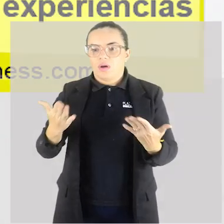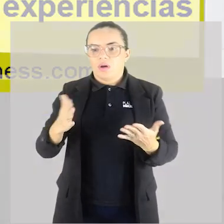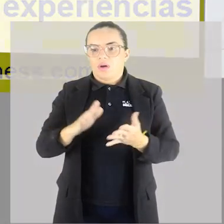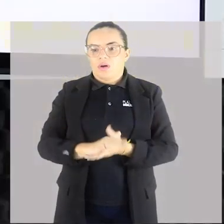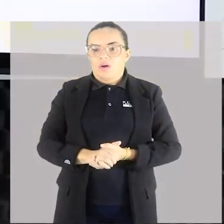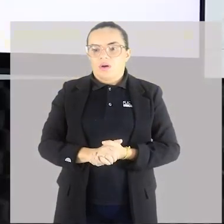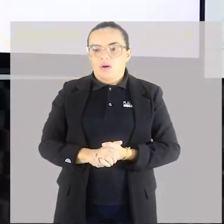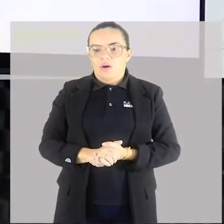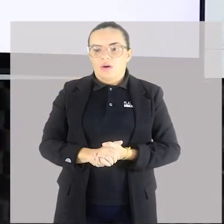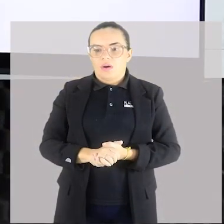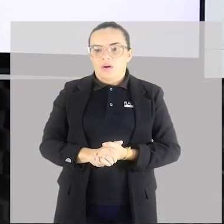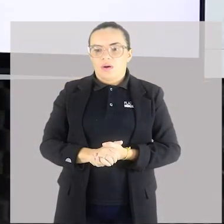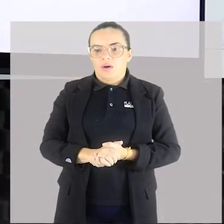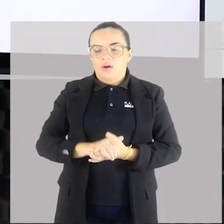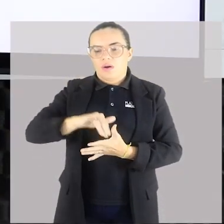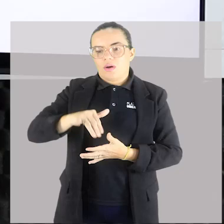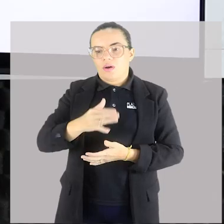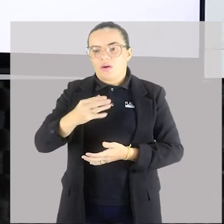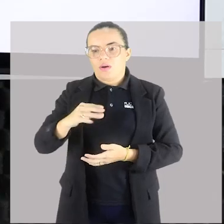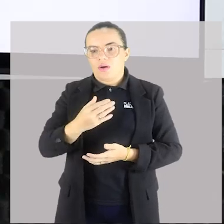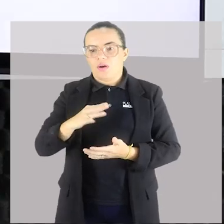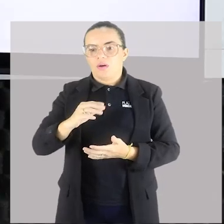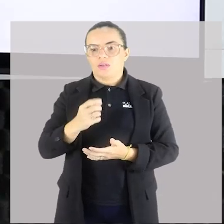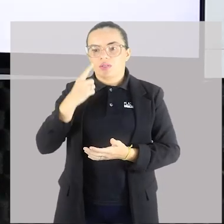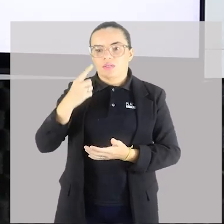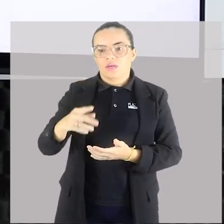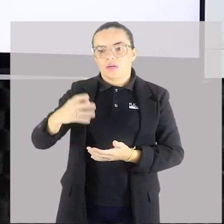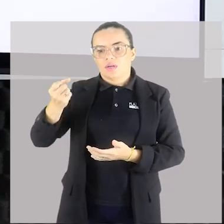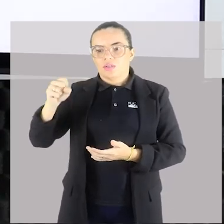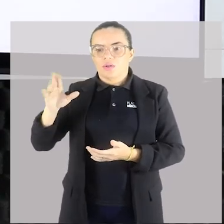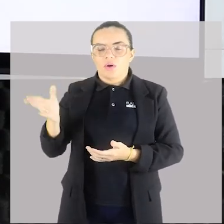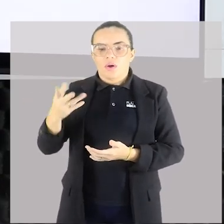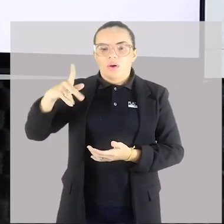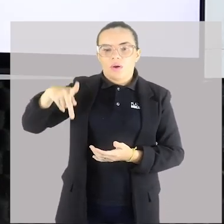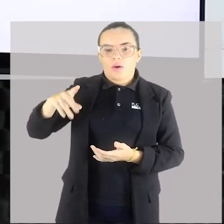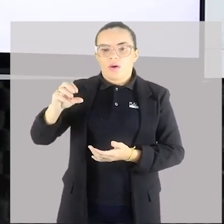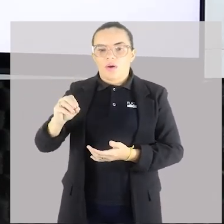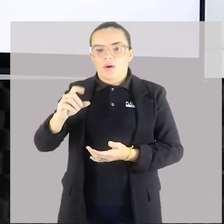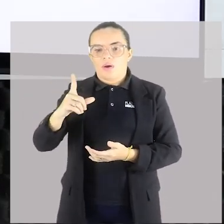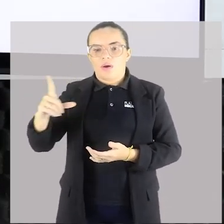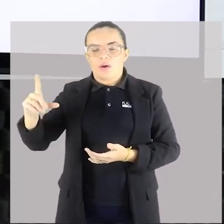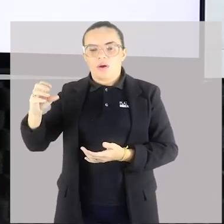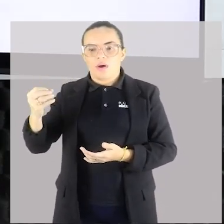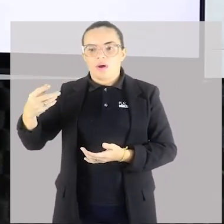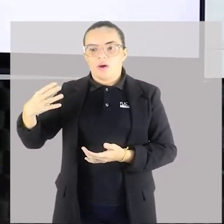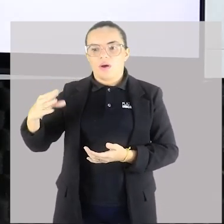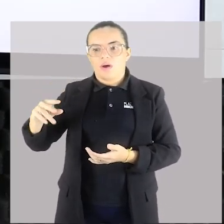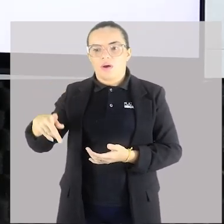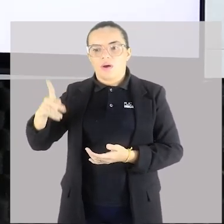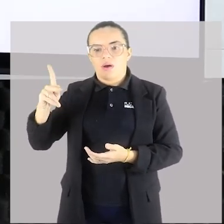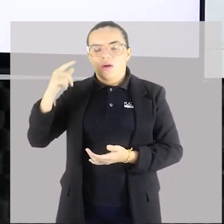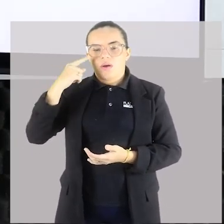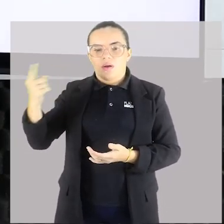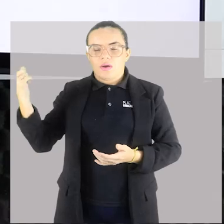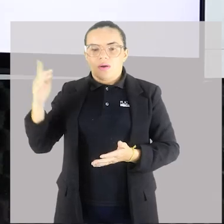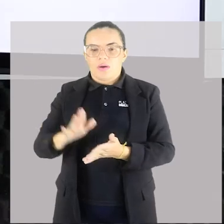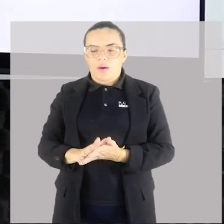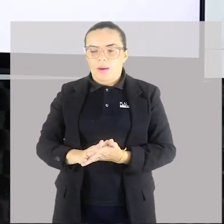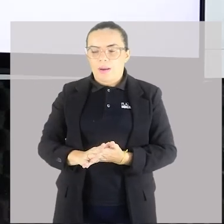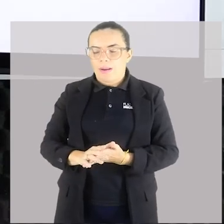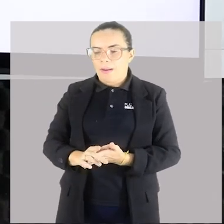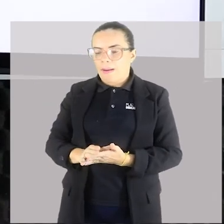Ah, professor, já ouvi falar sobre ele. Pois é aquele cara que pegava um pincel, olhava na tinta e respingava. Tanto é que algumas pessoas chamam